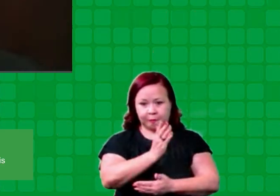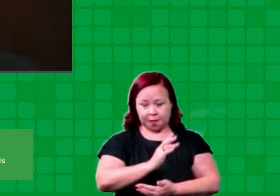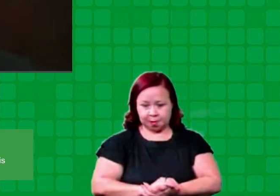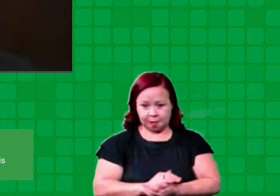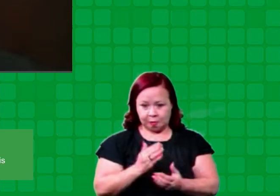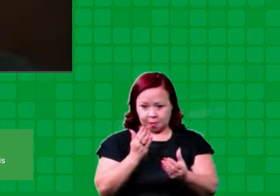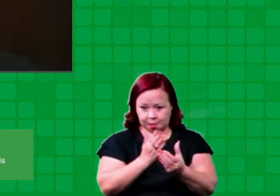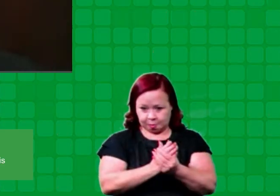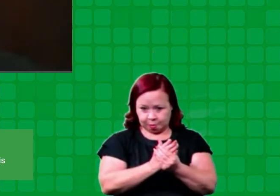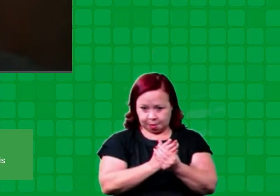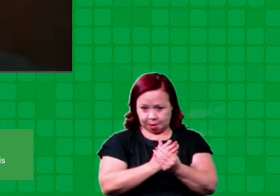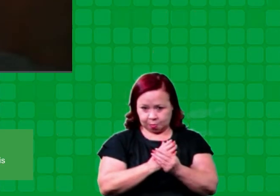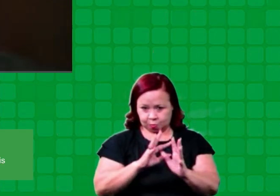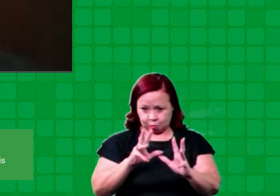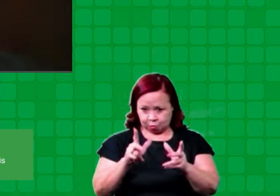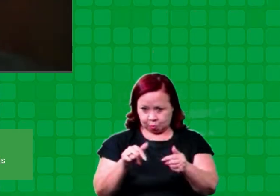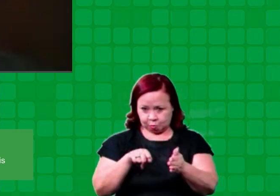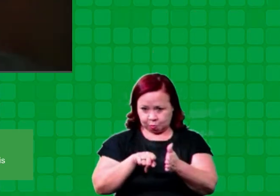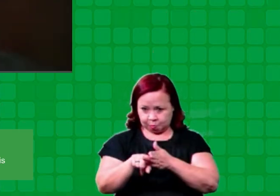processo?